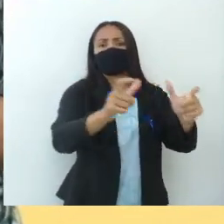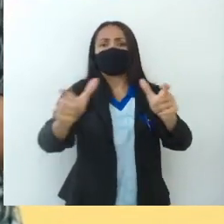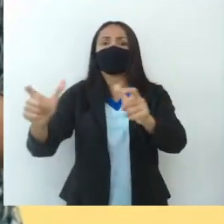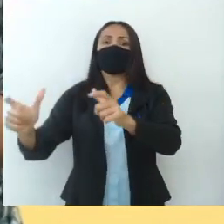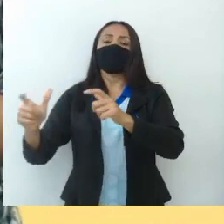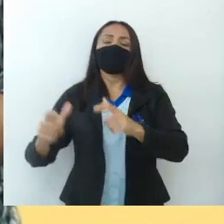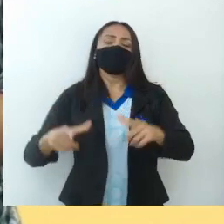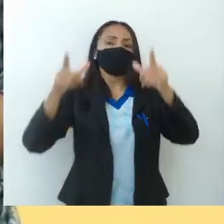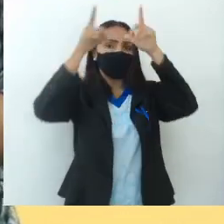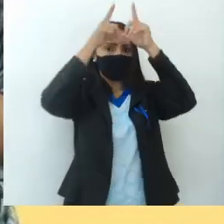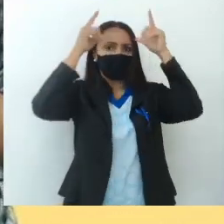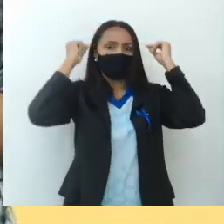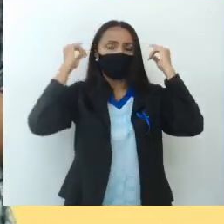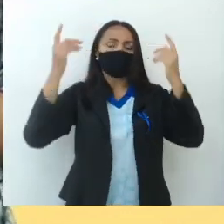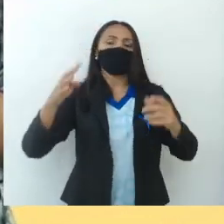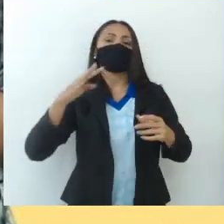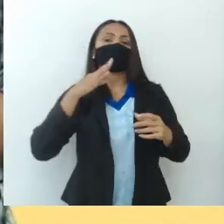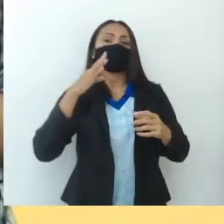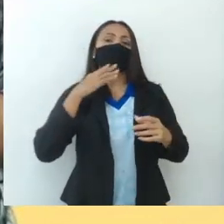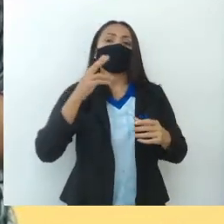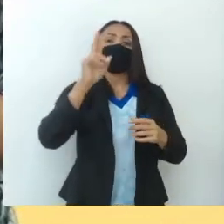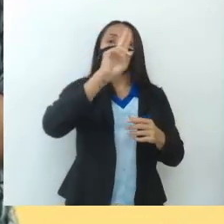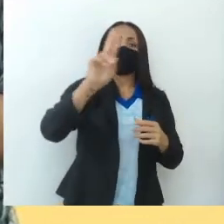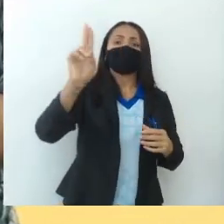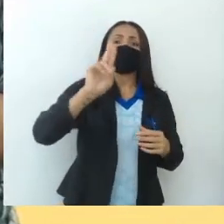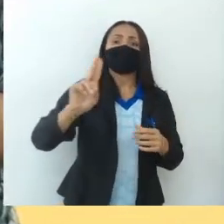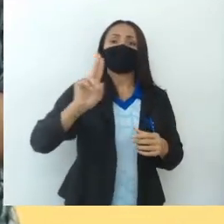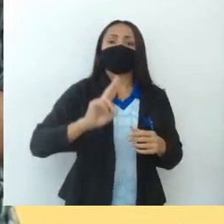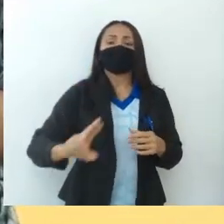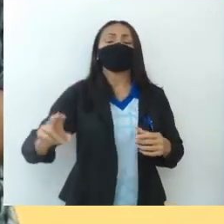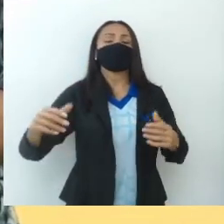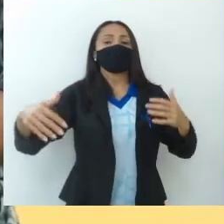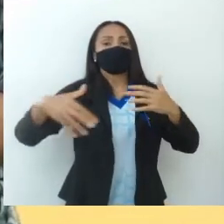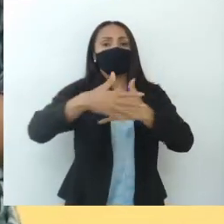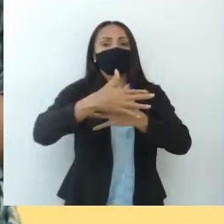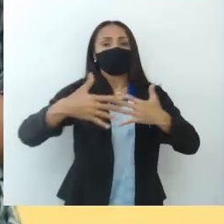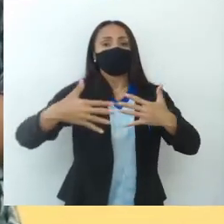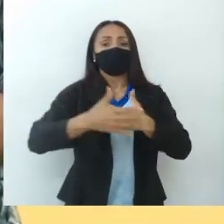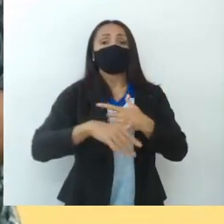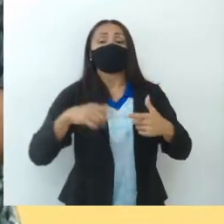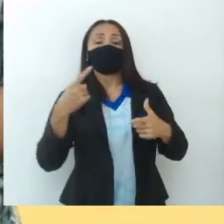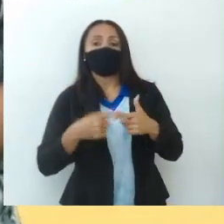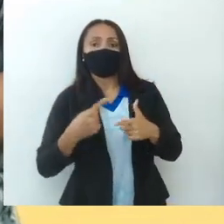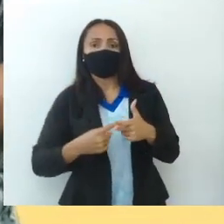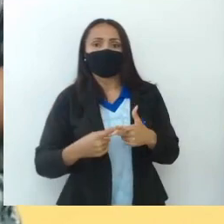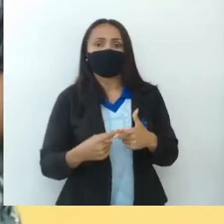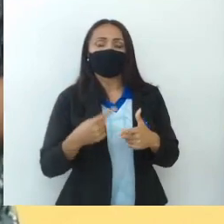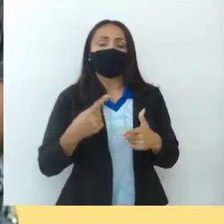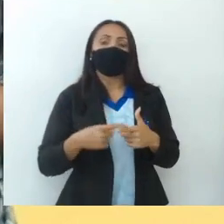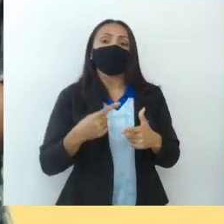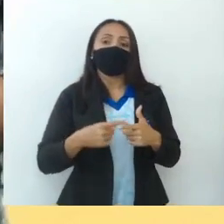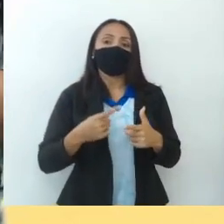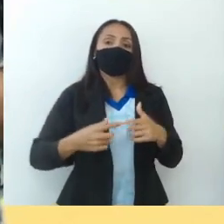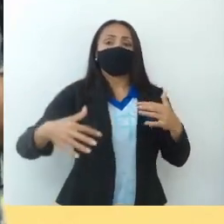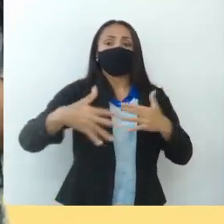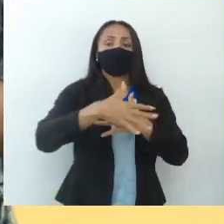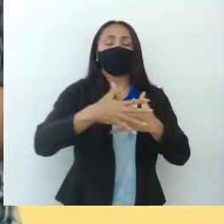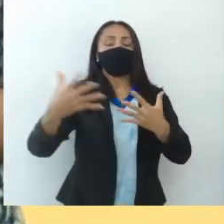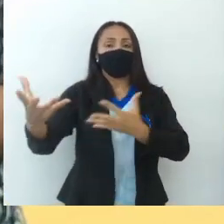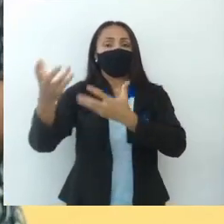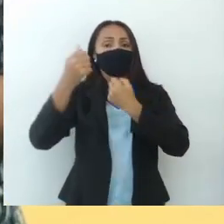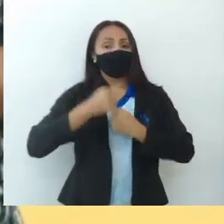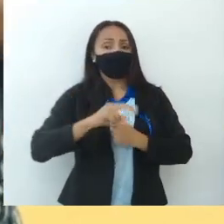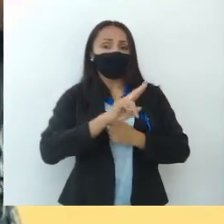Sertão, conhecer o nome daquelas ruas, conhecer por quê? Porque essa rua recebe esse nome, Isso. certo?